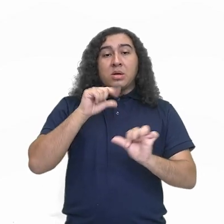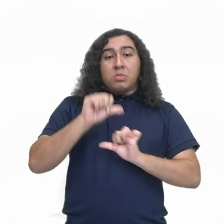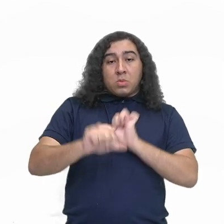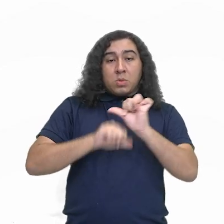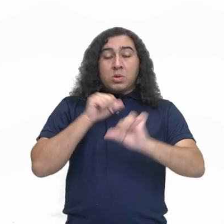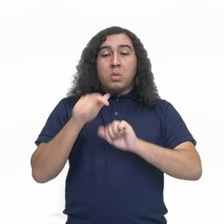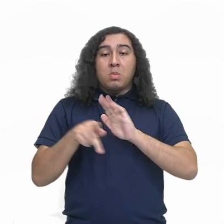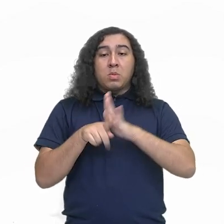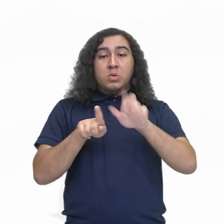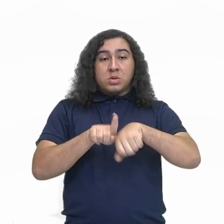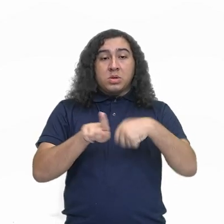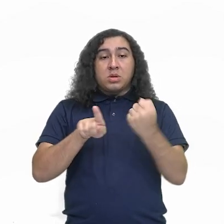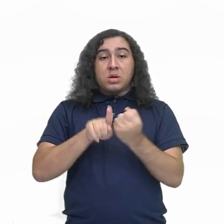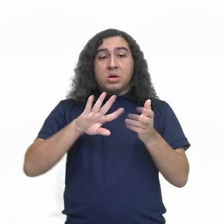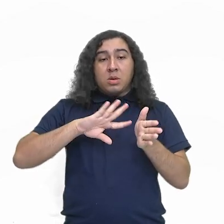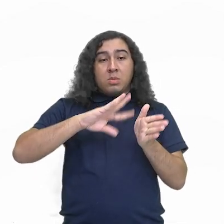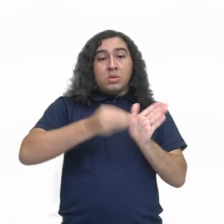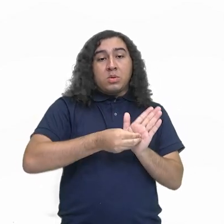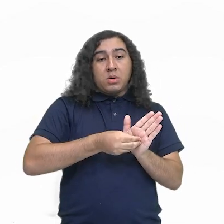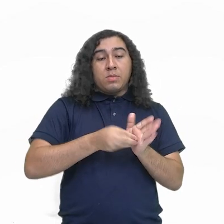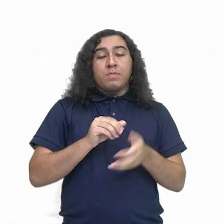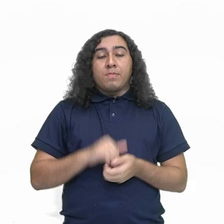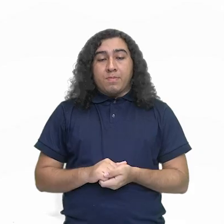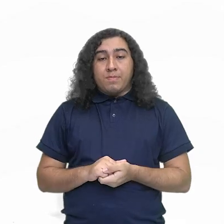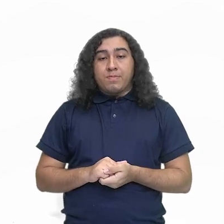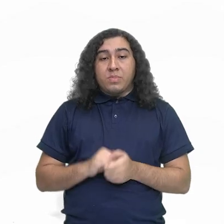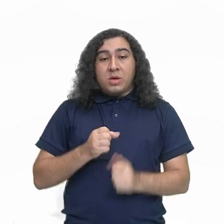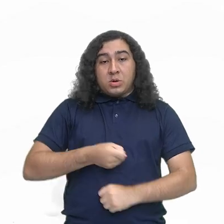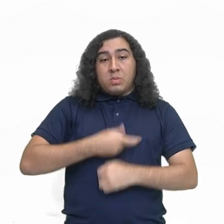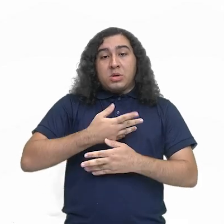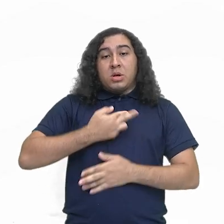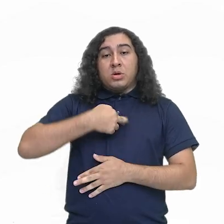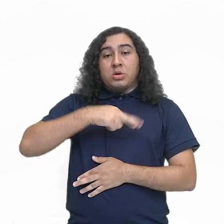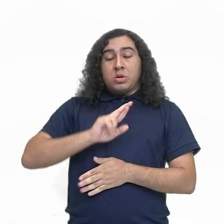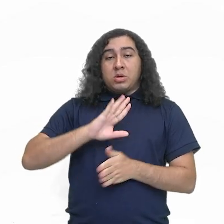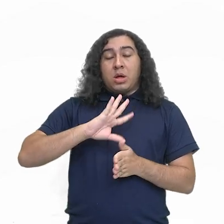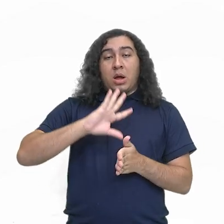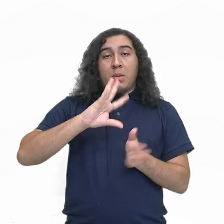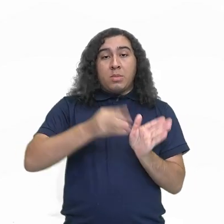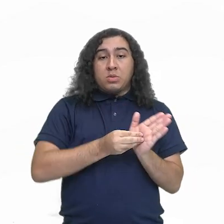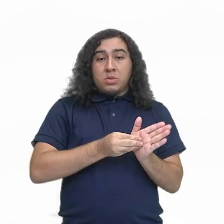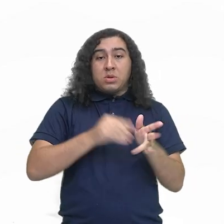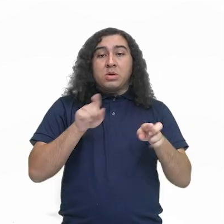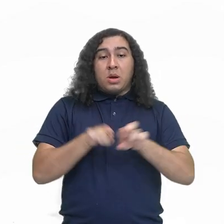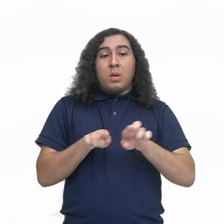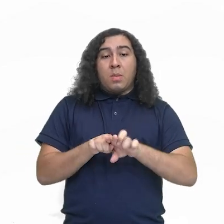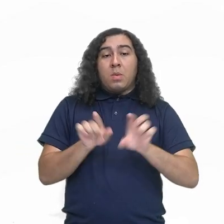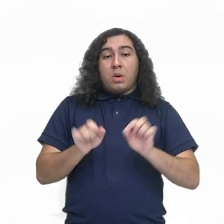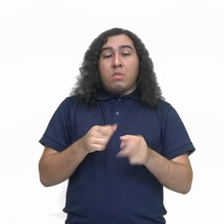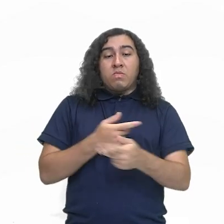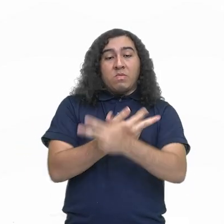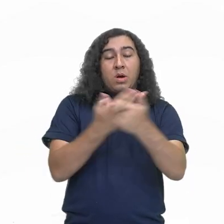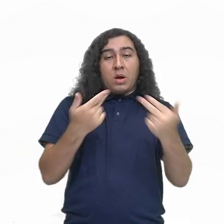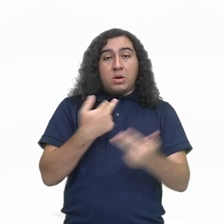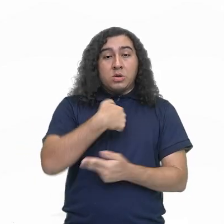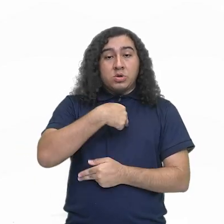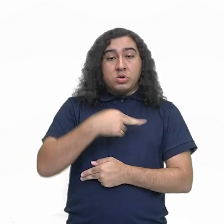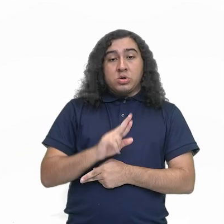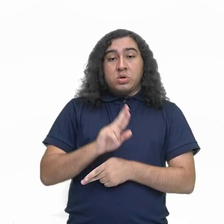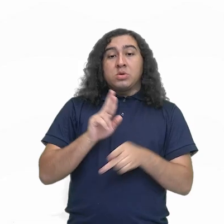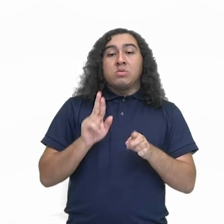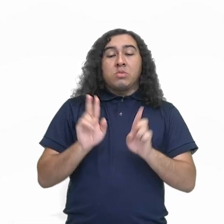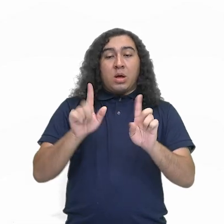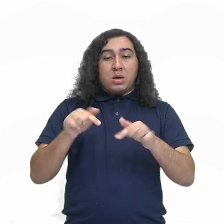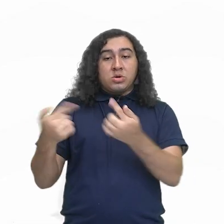nas sociedades amazônicas, manifestações religiosas na Amazônia e pluralismo religioso